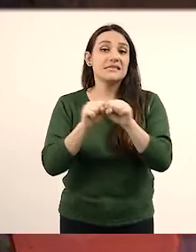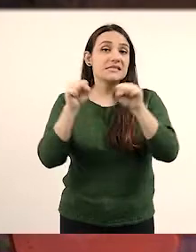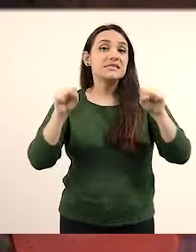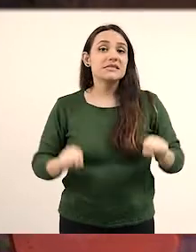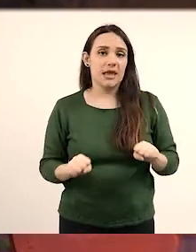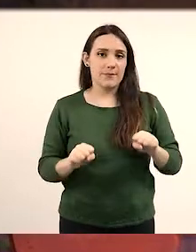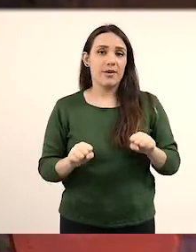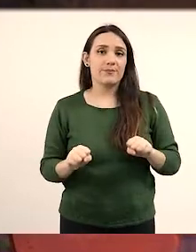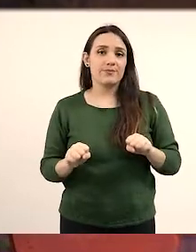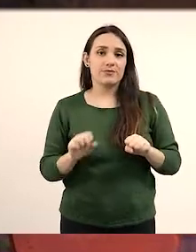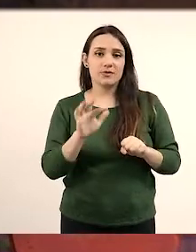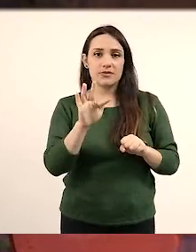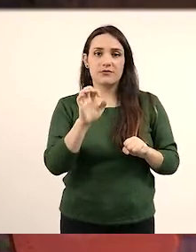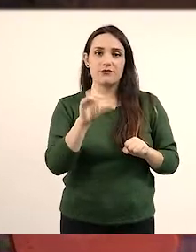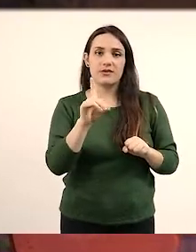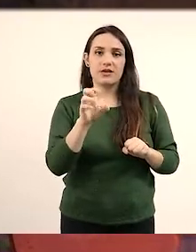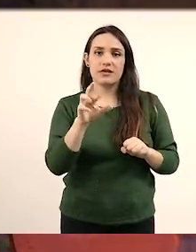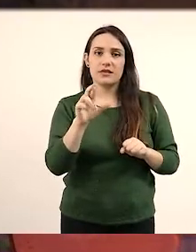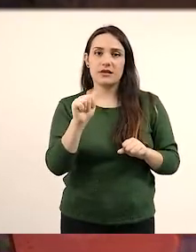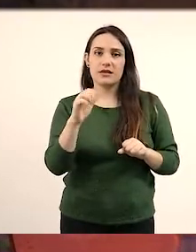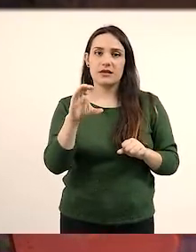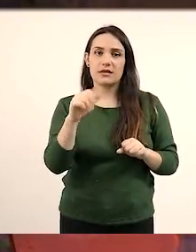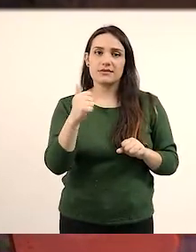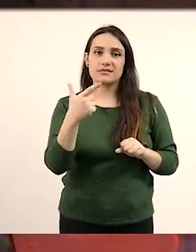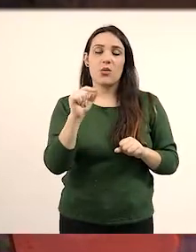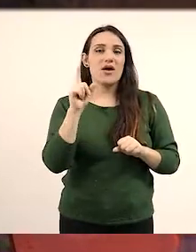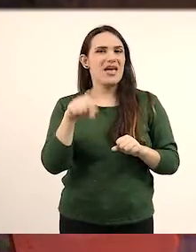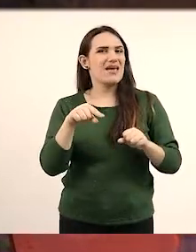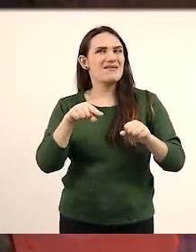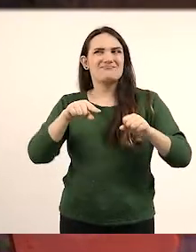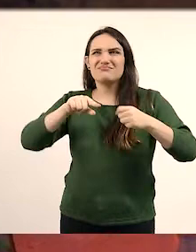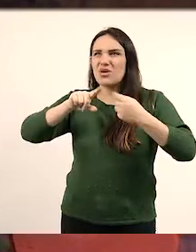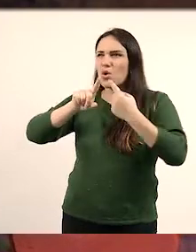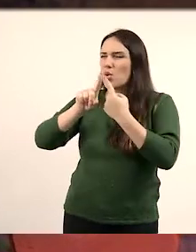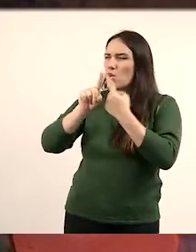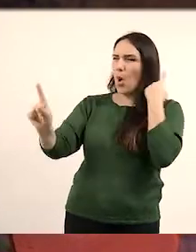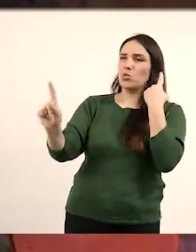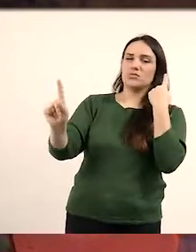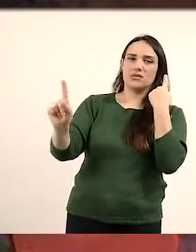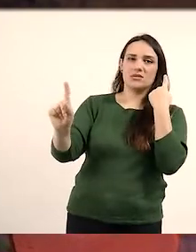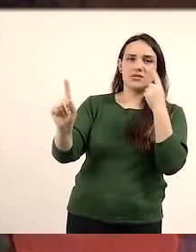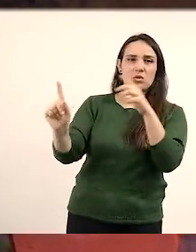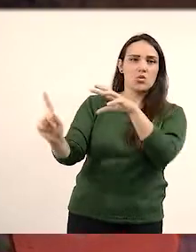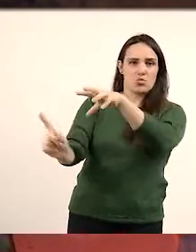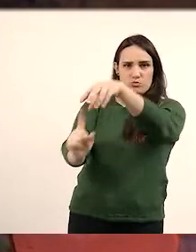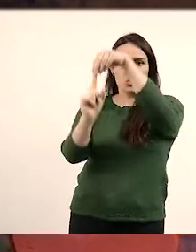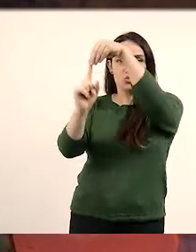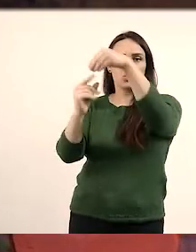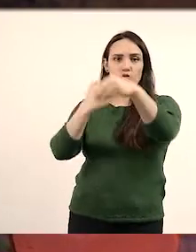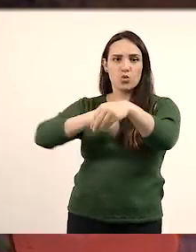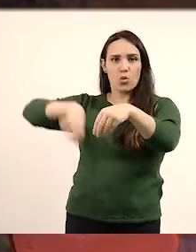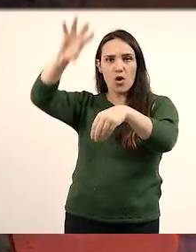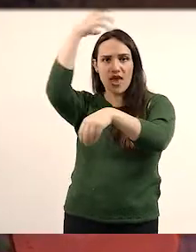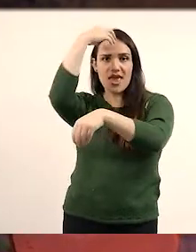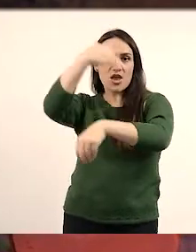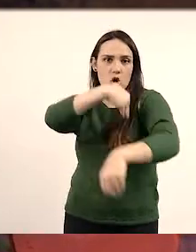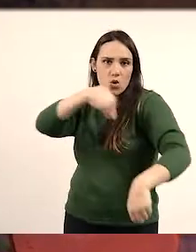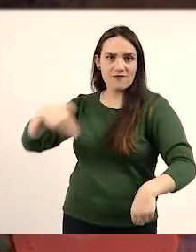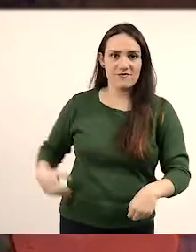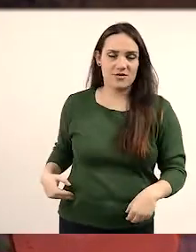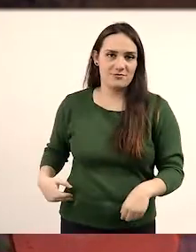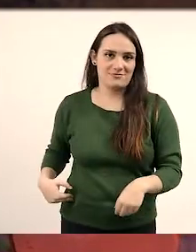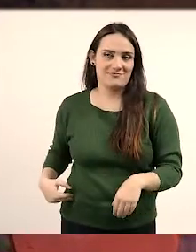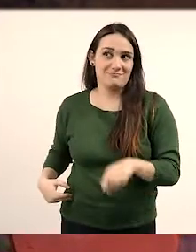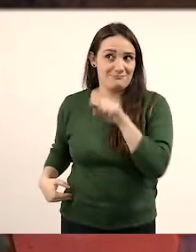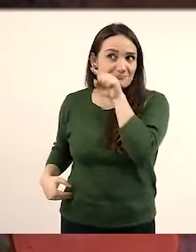para se contrapor ao absolutismo, divisão de competência, de atribuição e de poder. Então, um Estado